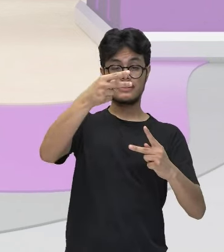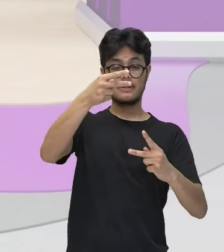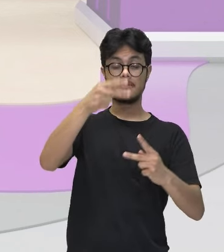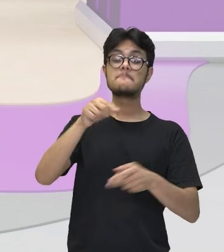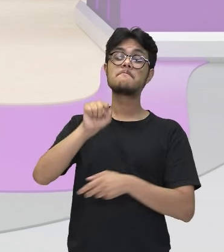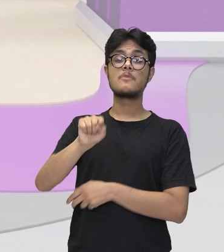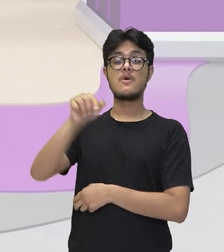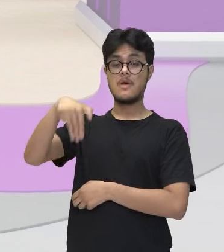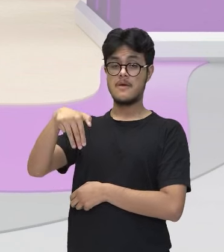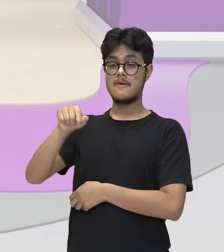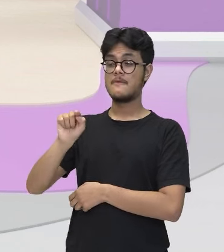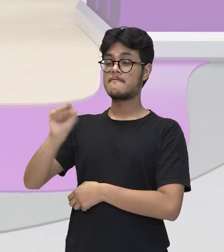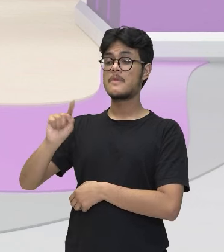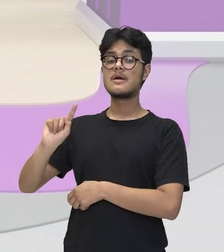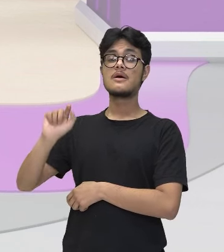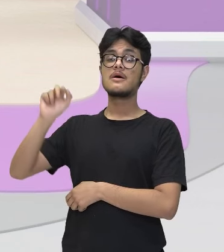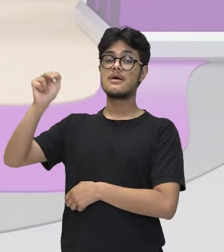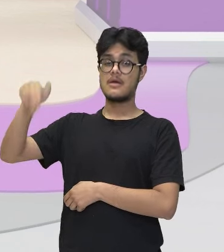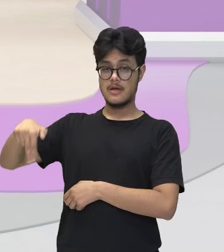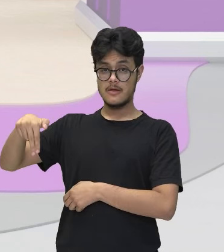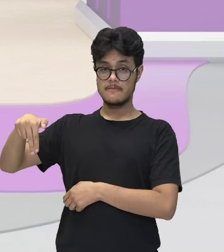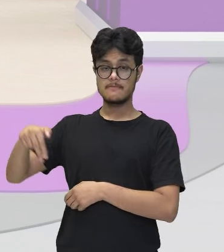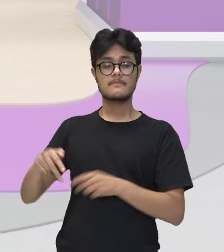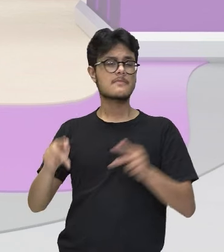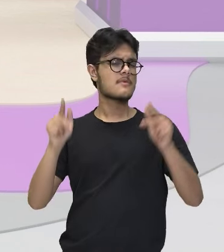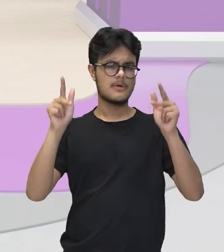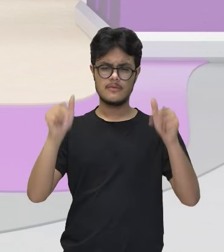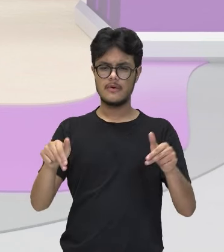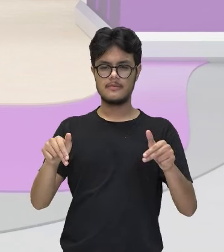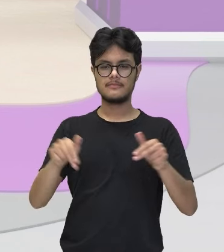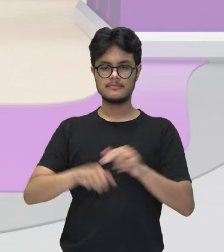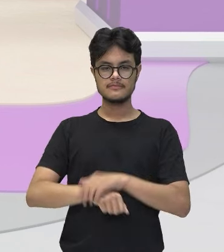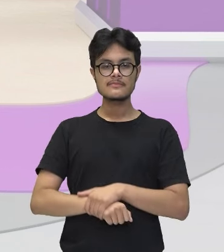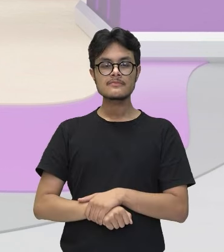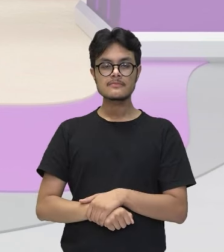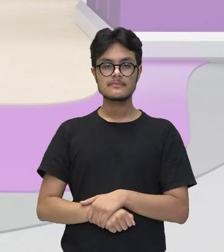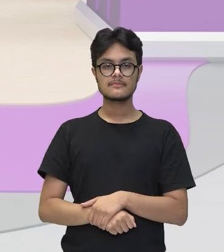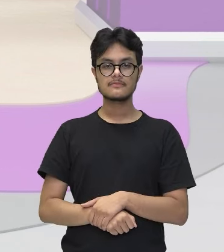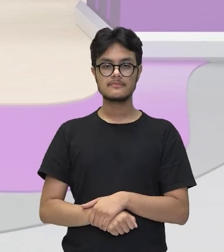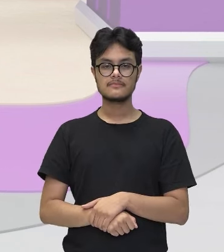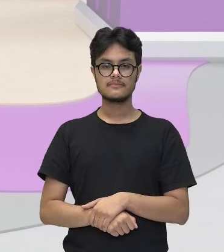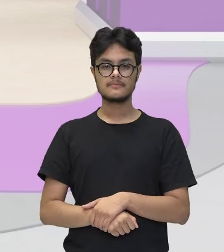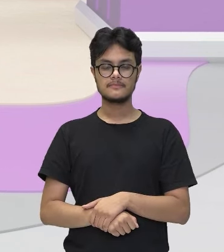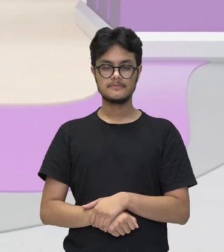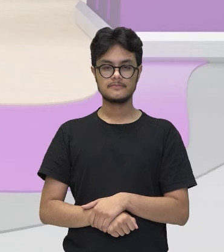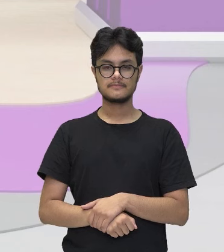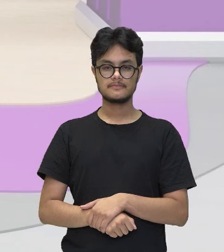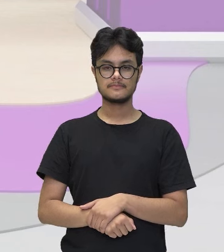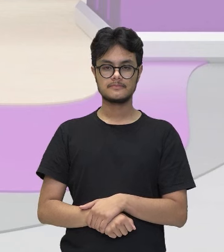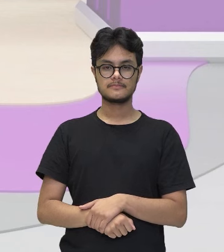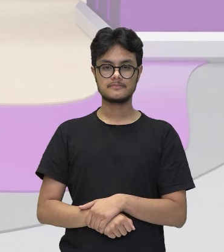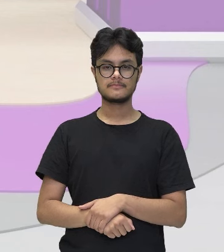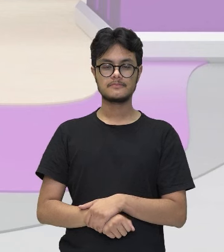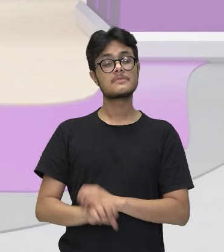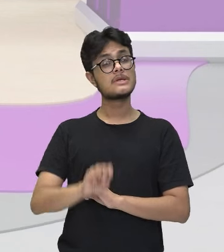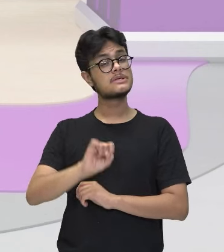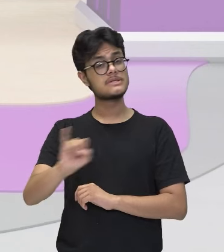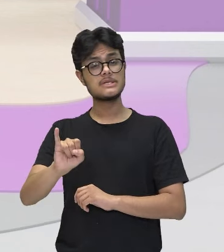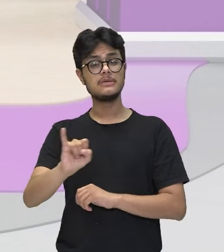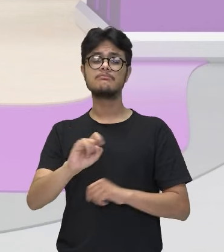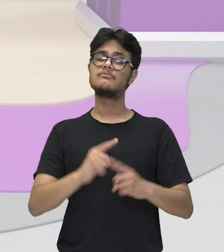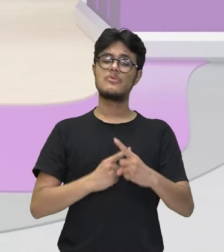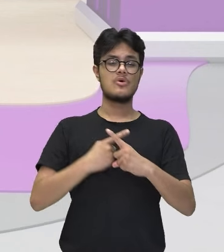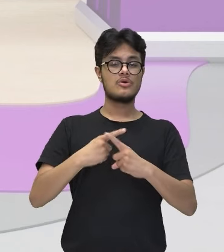duas projeções na hipotenusa, né? Esse pedaço que está em verde e o pedaço que está em preto. Então, multiplicando essas duas